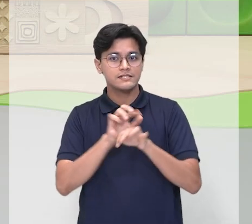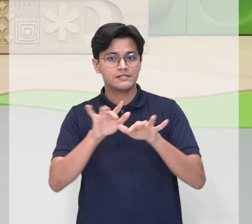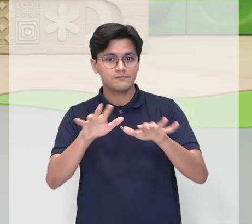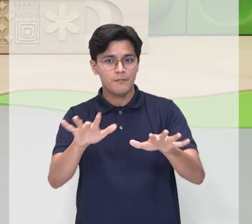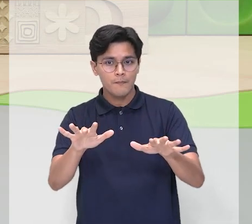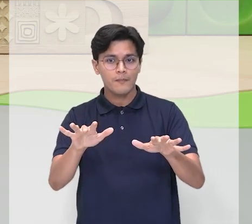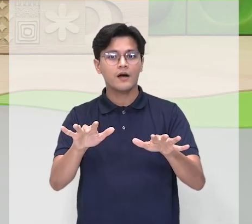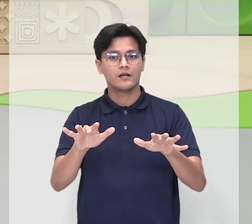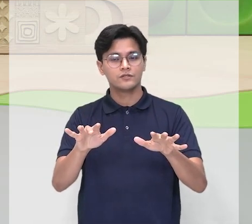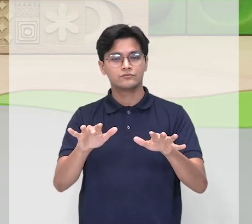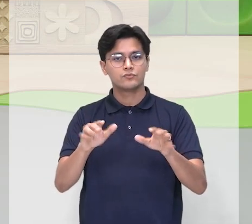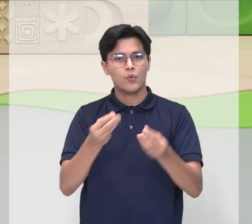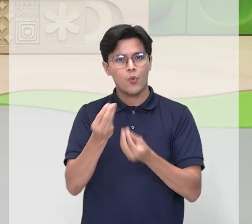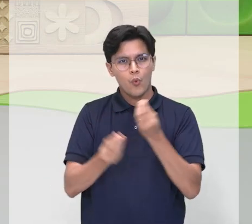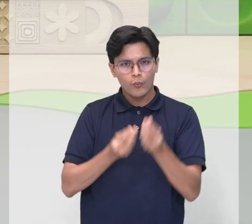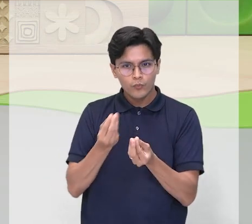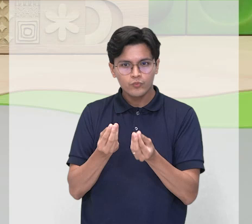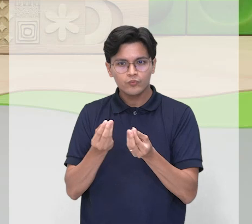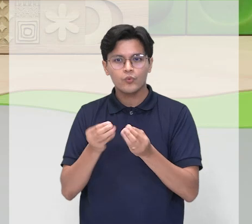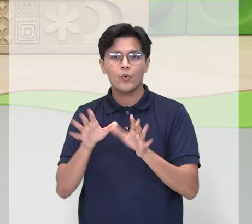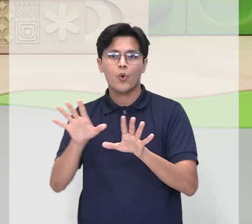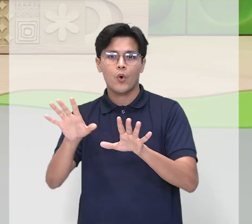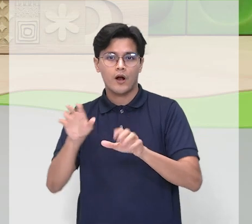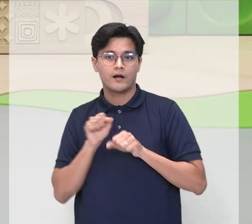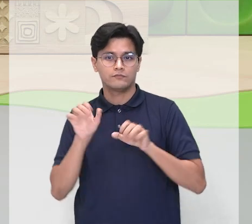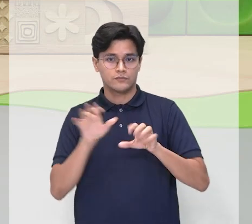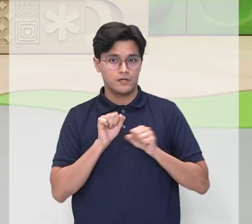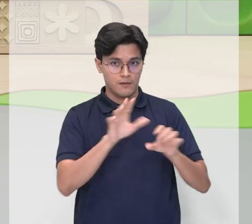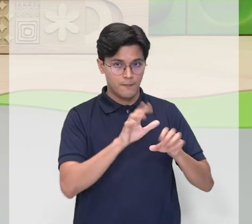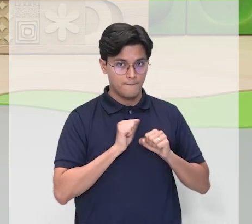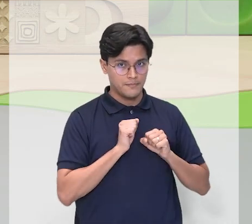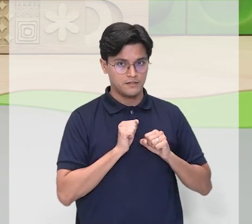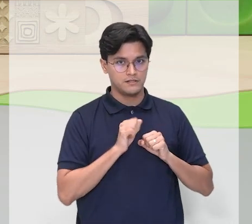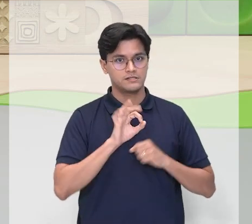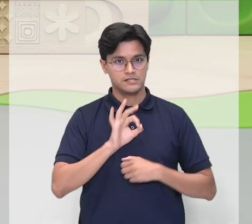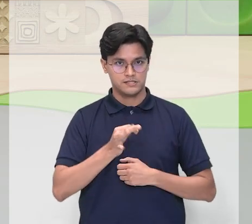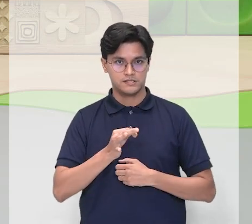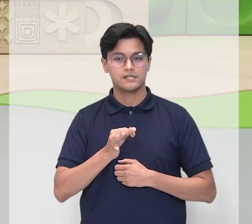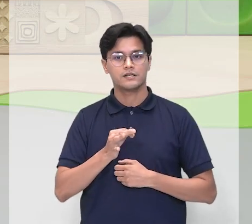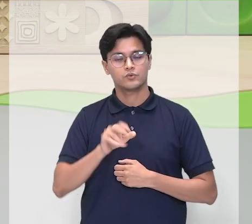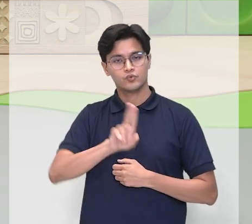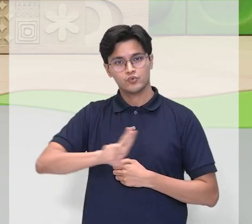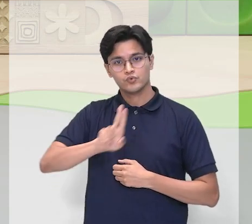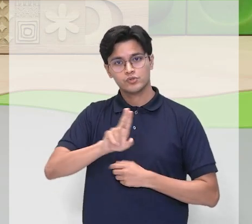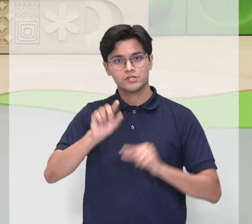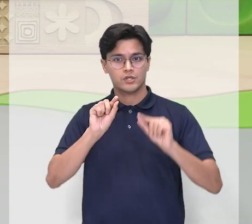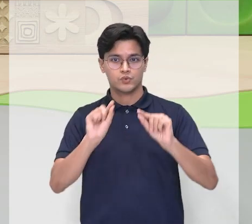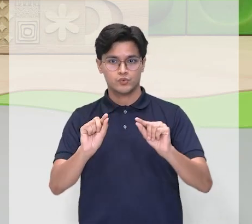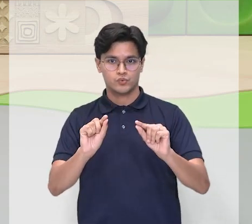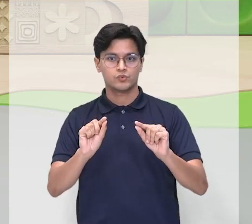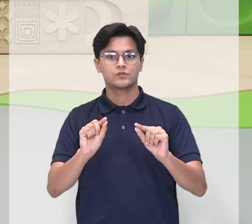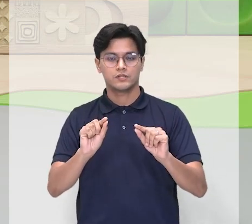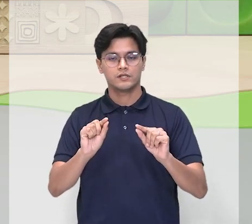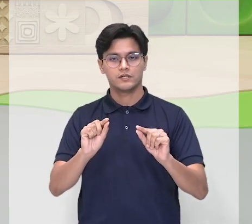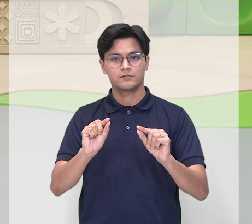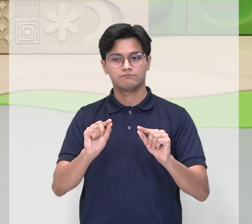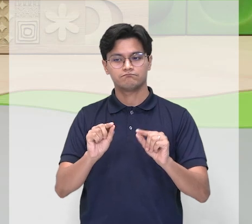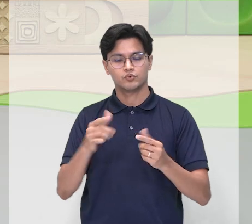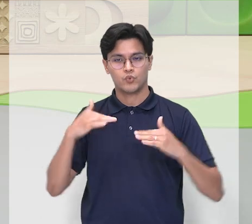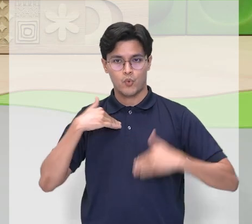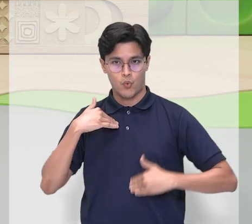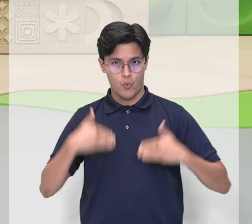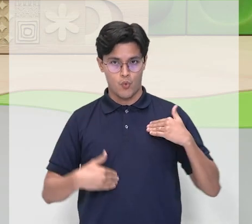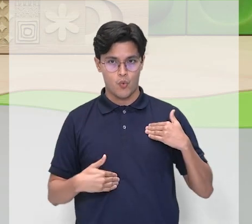Da contaminação, desses agentes infecto-contagiosos no nosso corpo, de